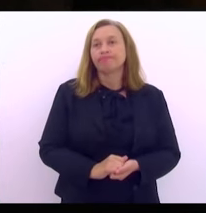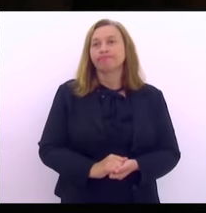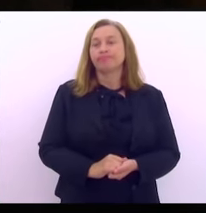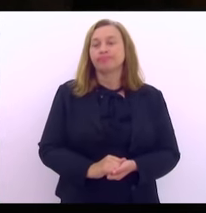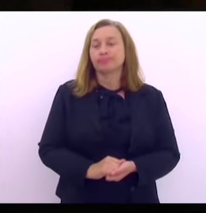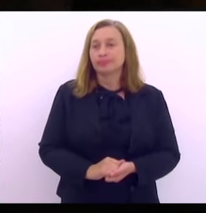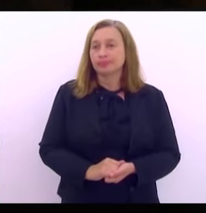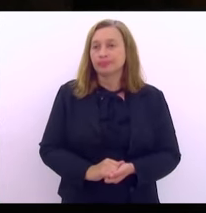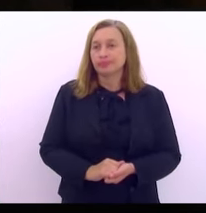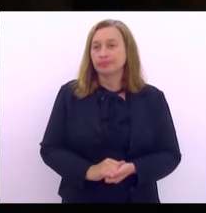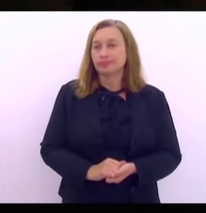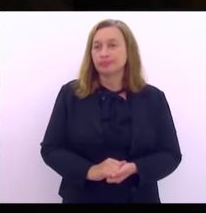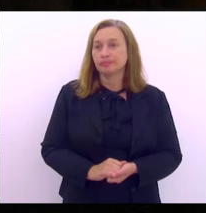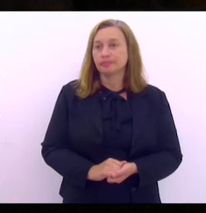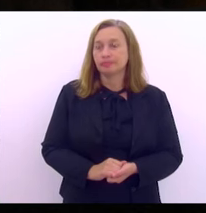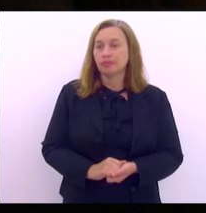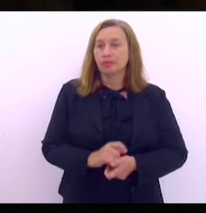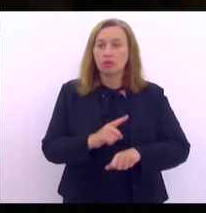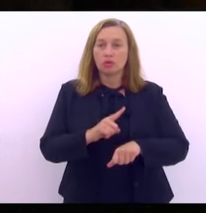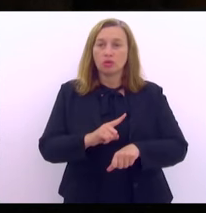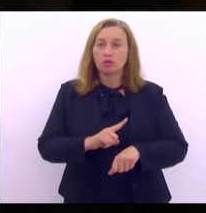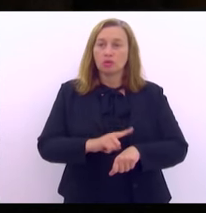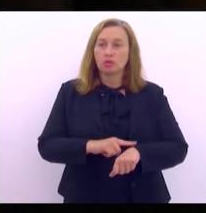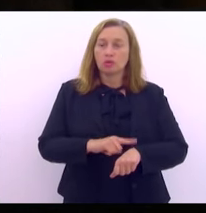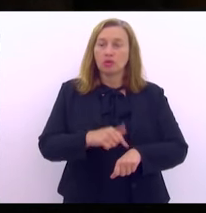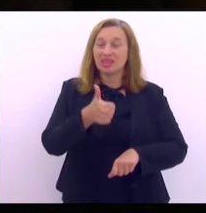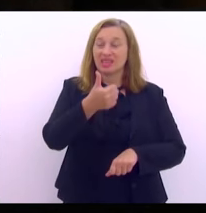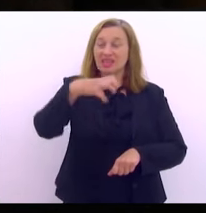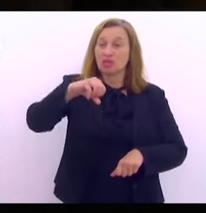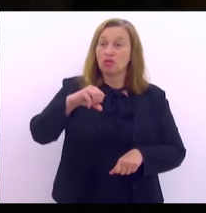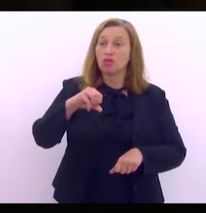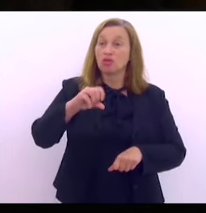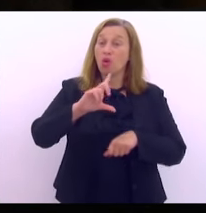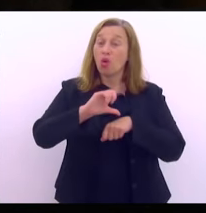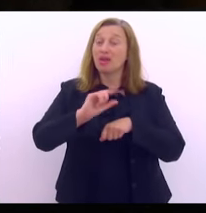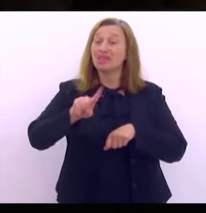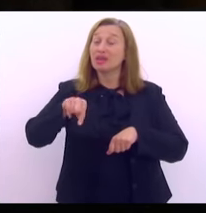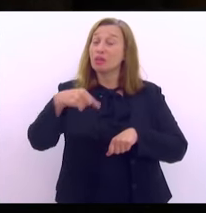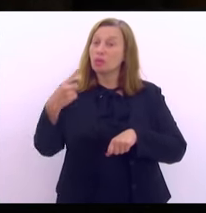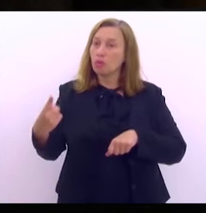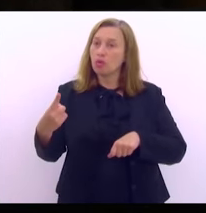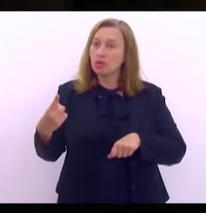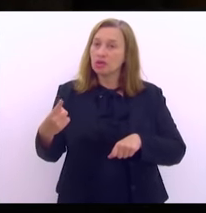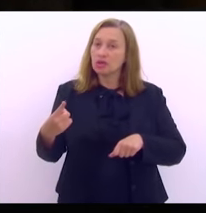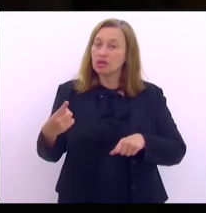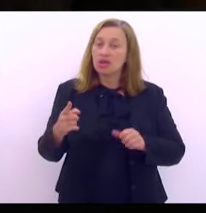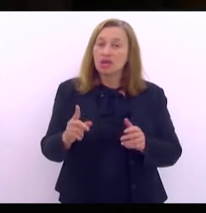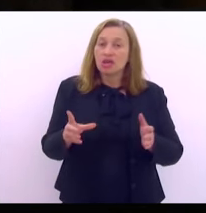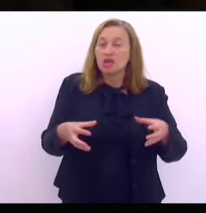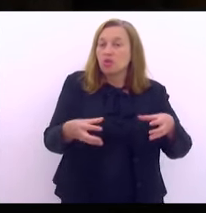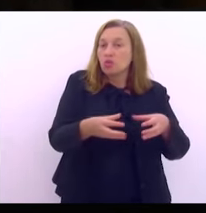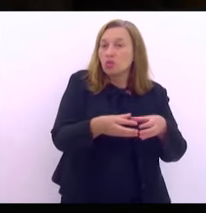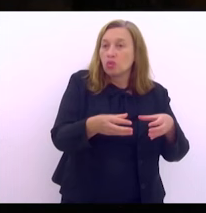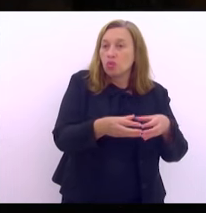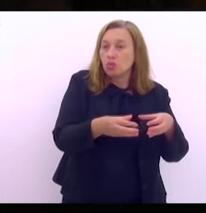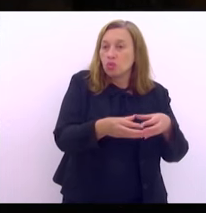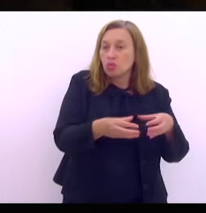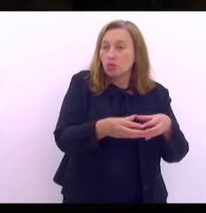no momento que, 19 horas depois, esse mesmo crime organizado